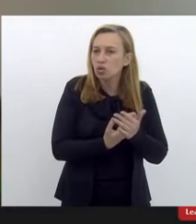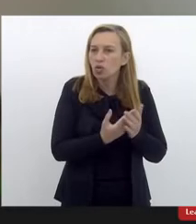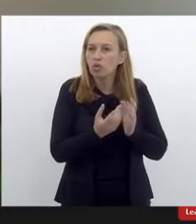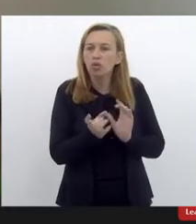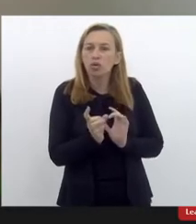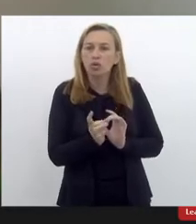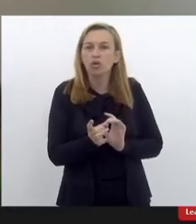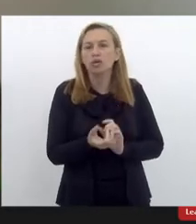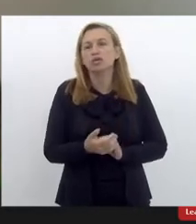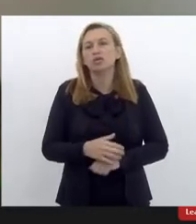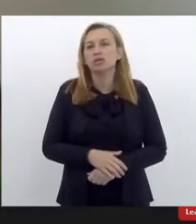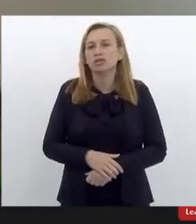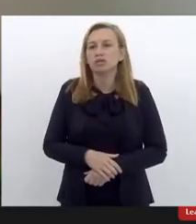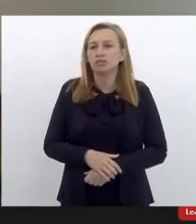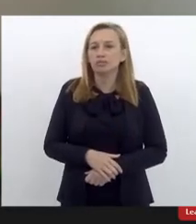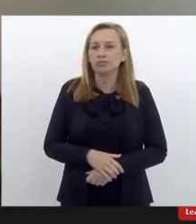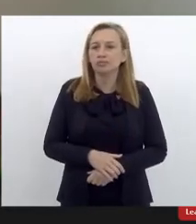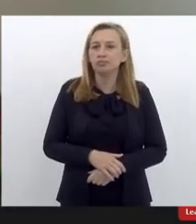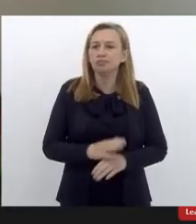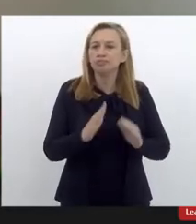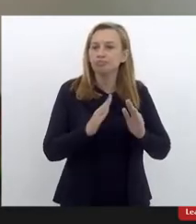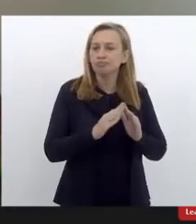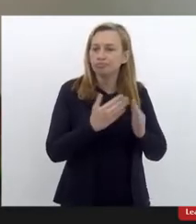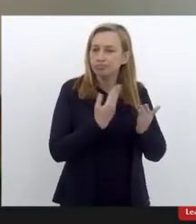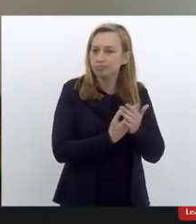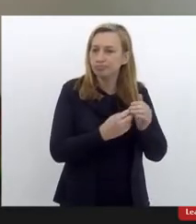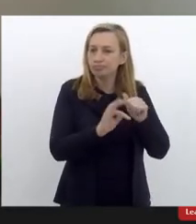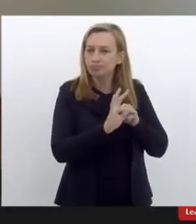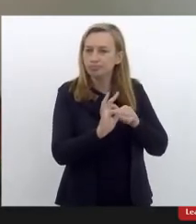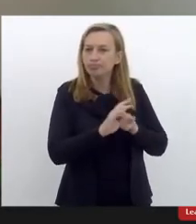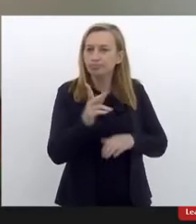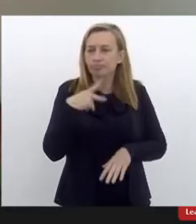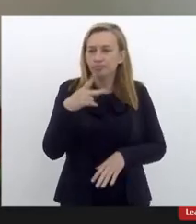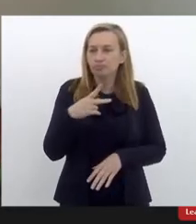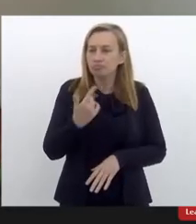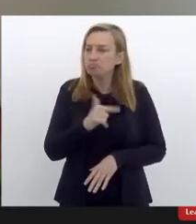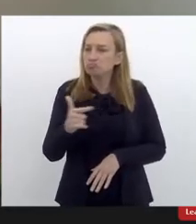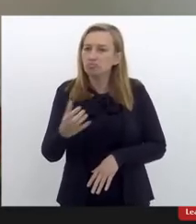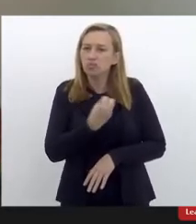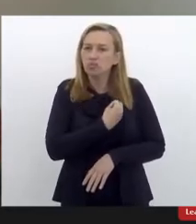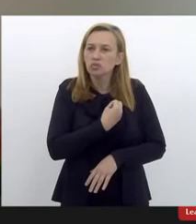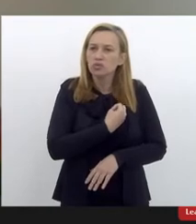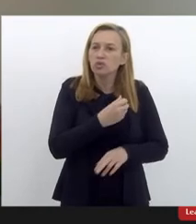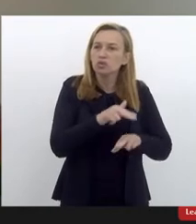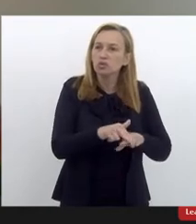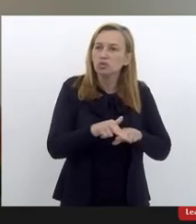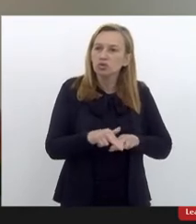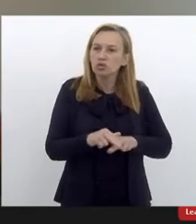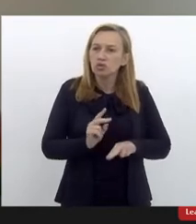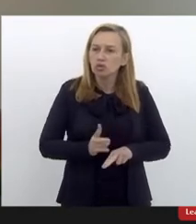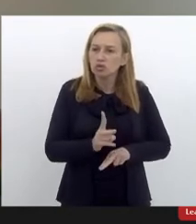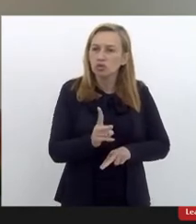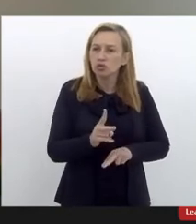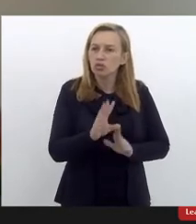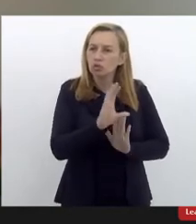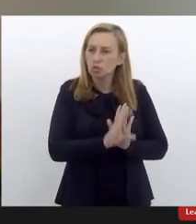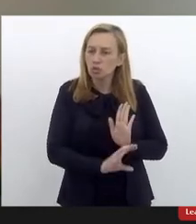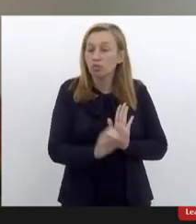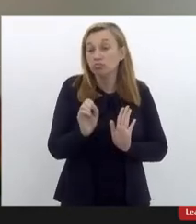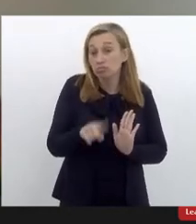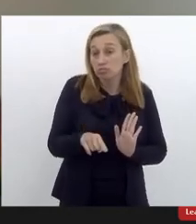falou evasão mesmo, da FAETEC, ele mencionou que ele não tinha os dados por causa, né, do contínuo curricular, assim,